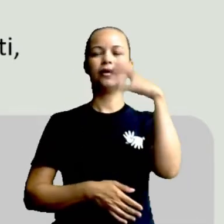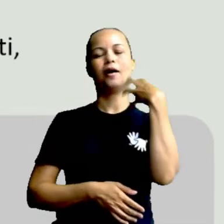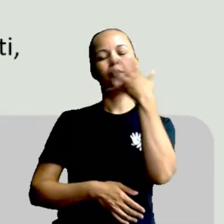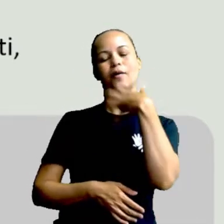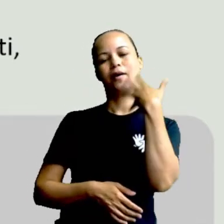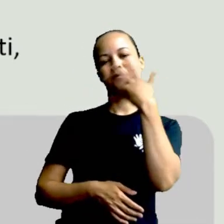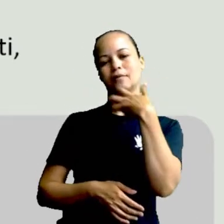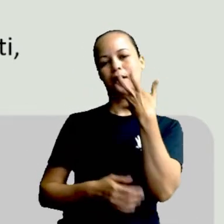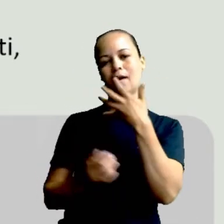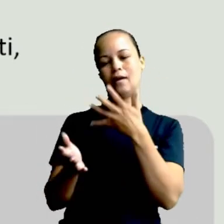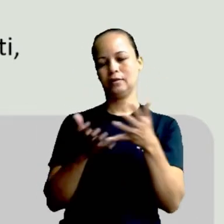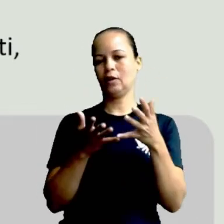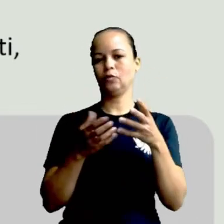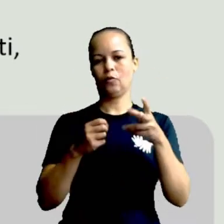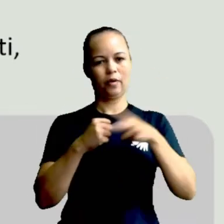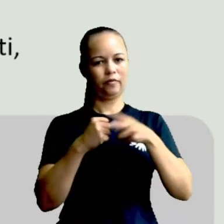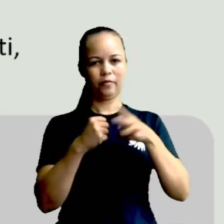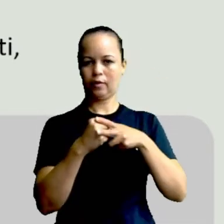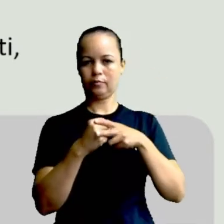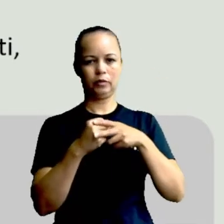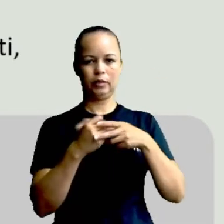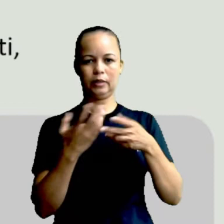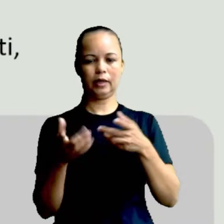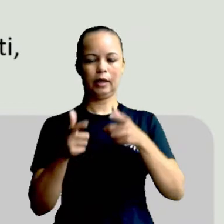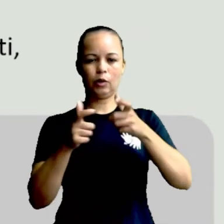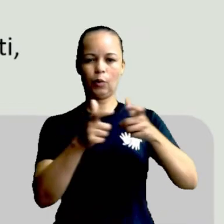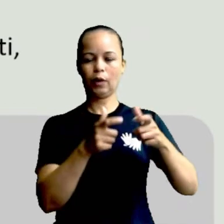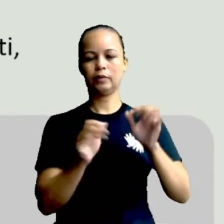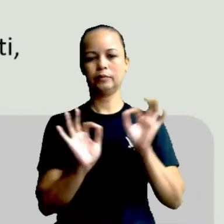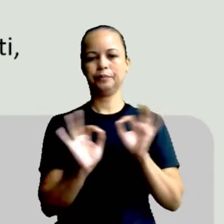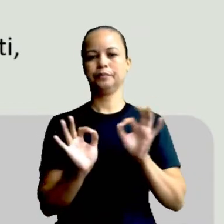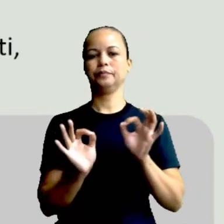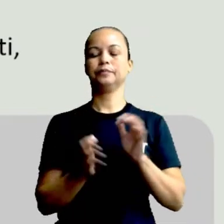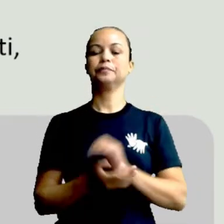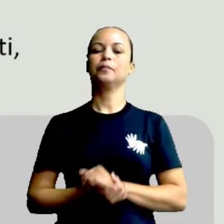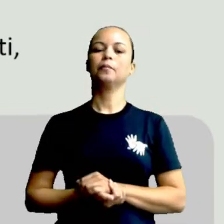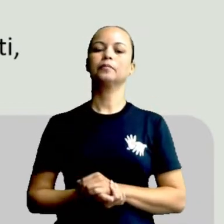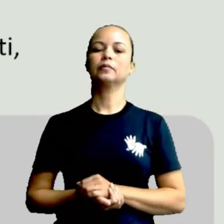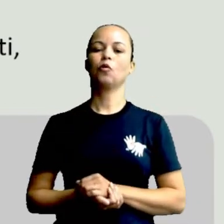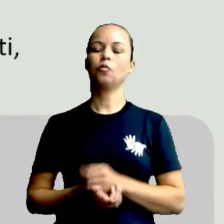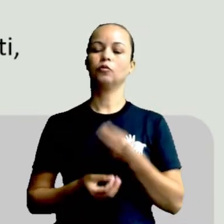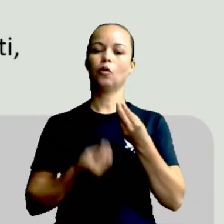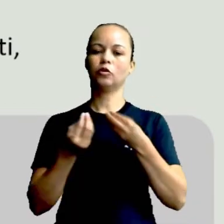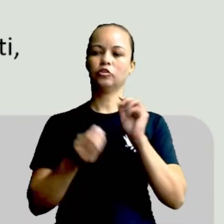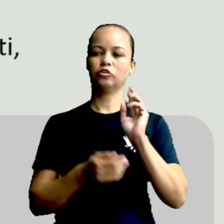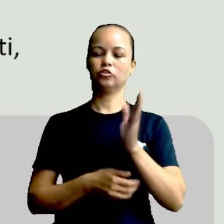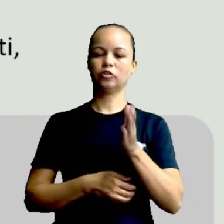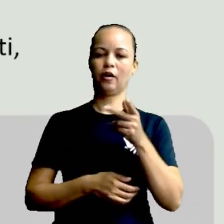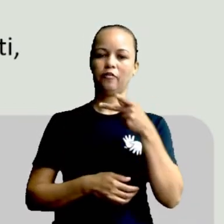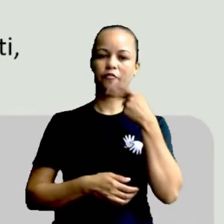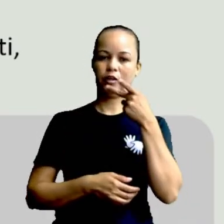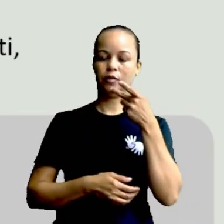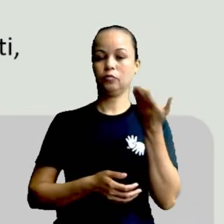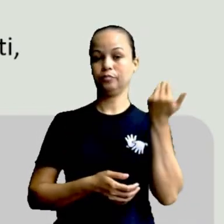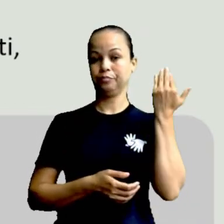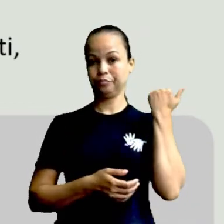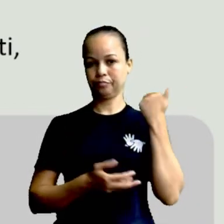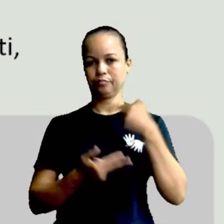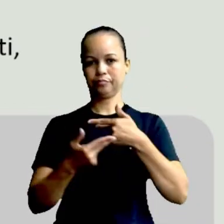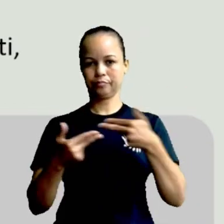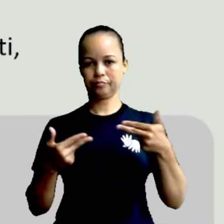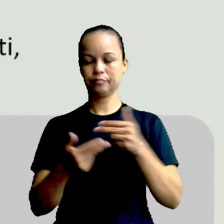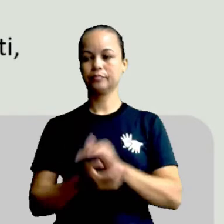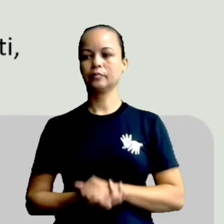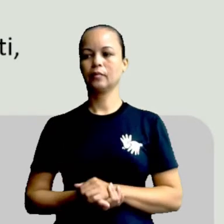a cantar cantar também não é um verbo que indica destino isso né como a gente viu anteriormente foi e etc